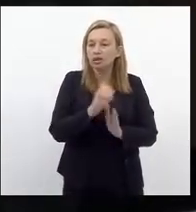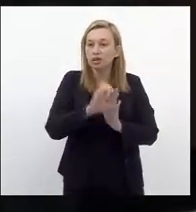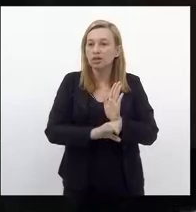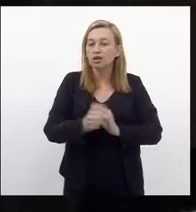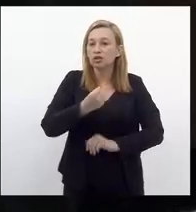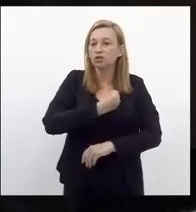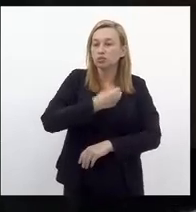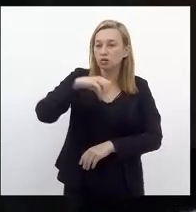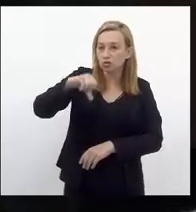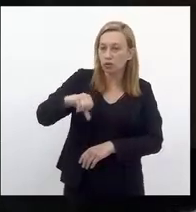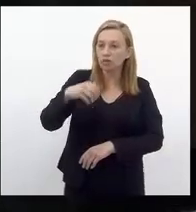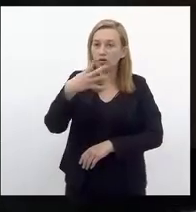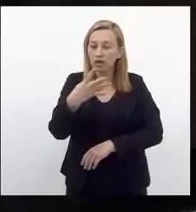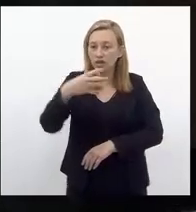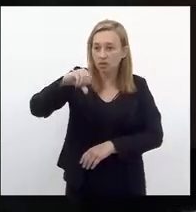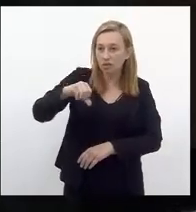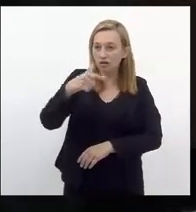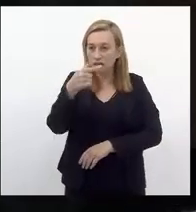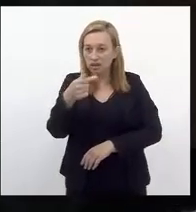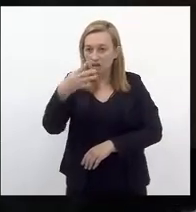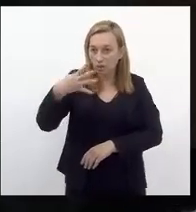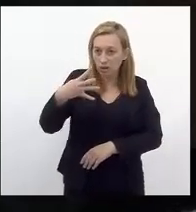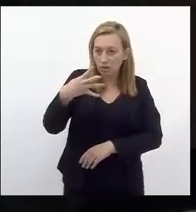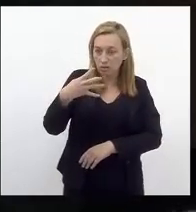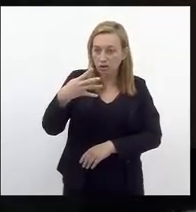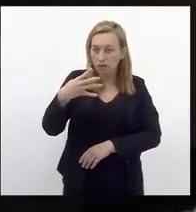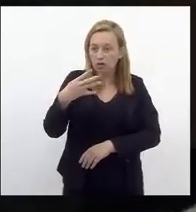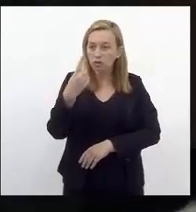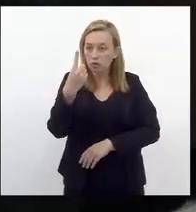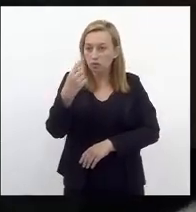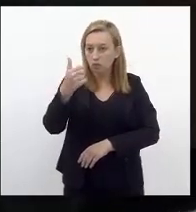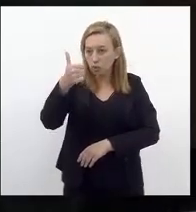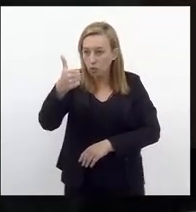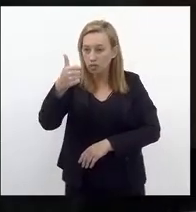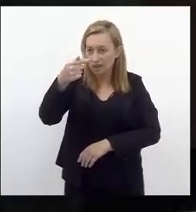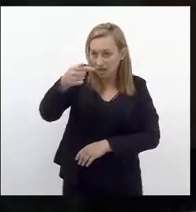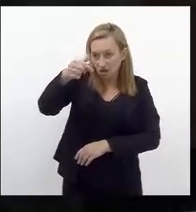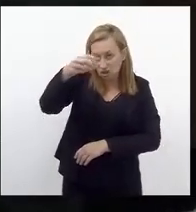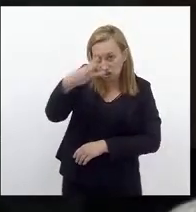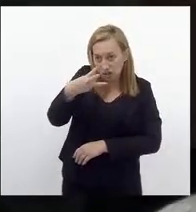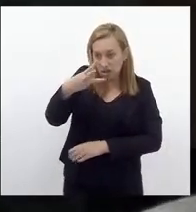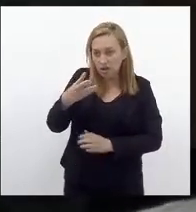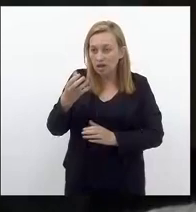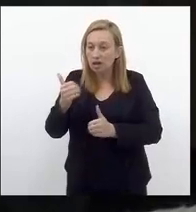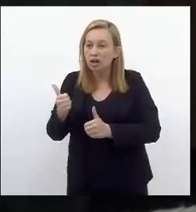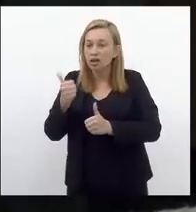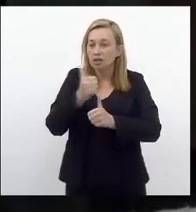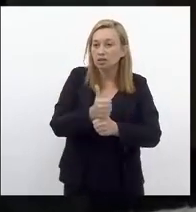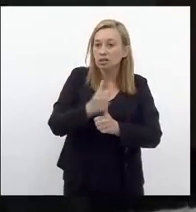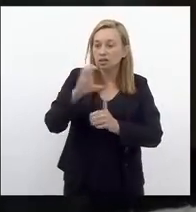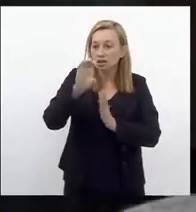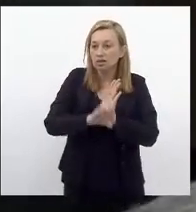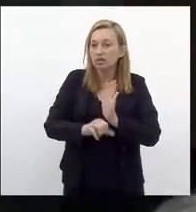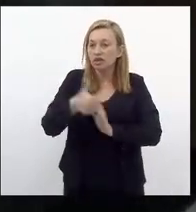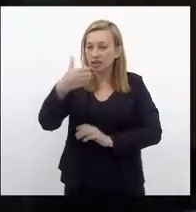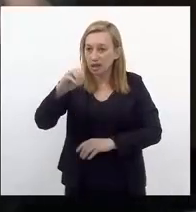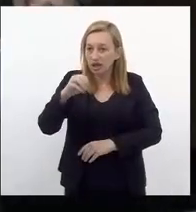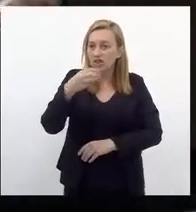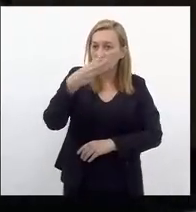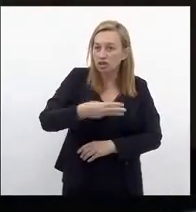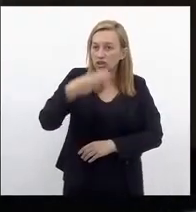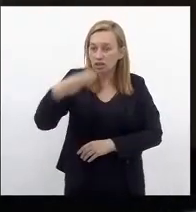emendas 9:49 74 e173 favorável consumindo aglutinativo as emendas